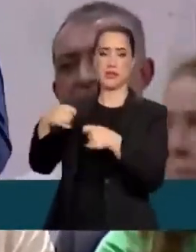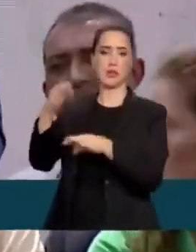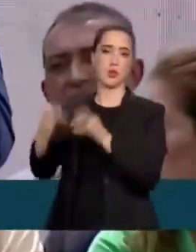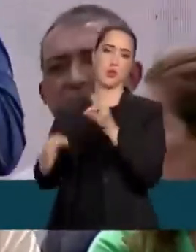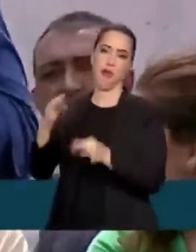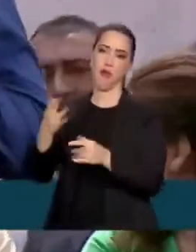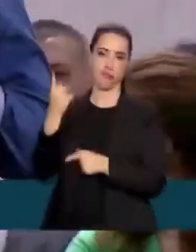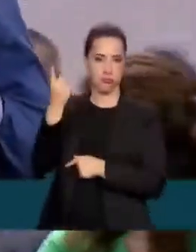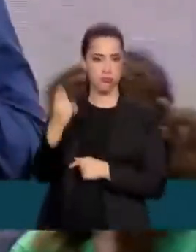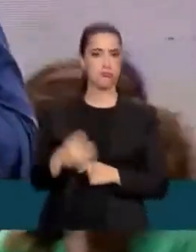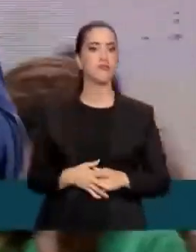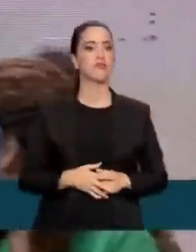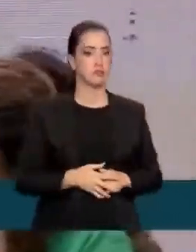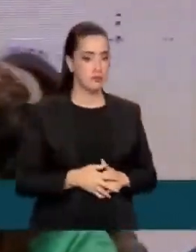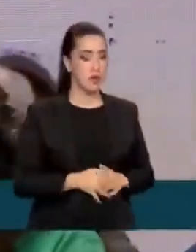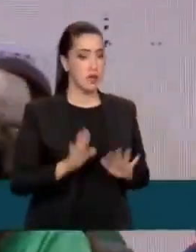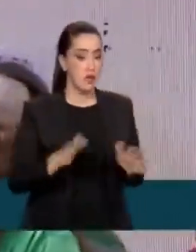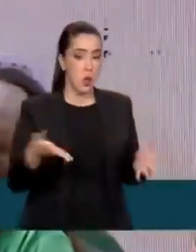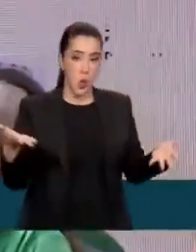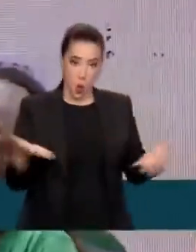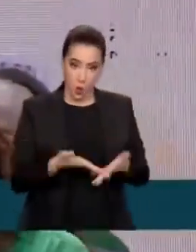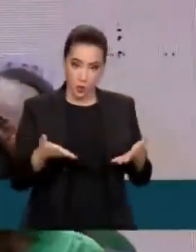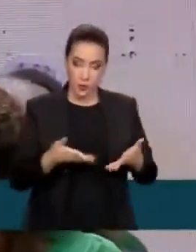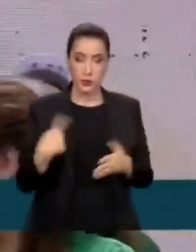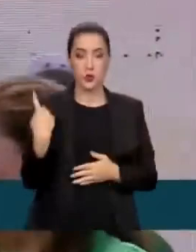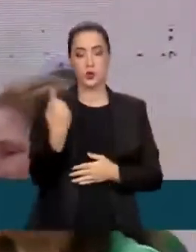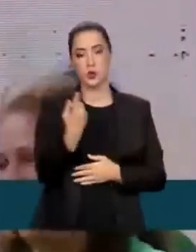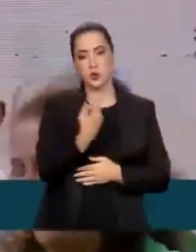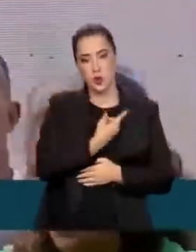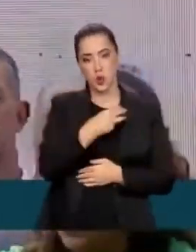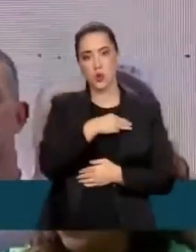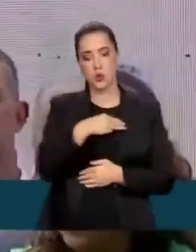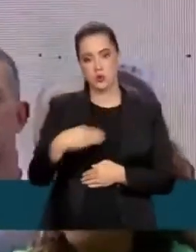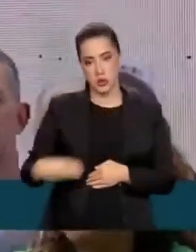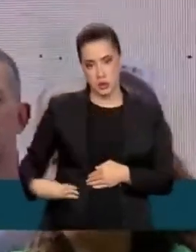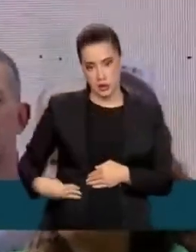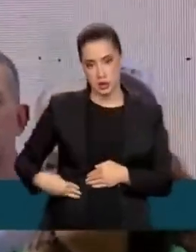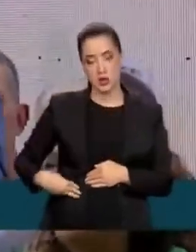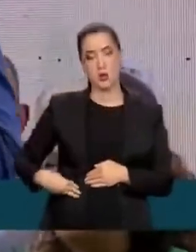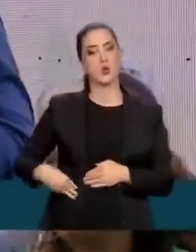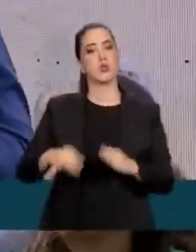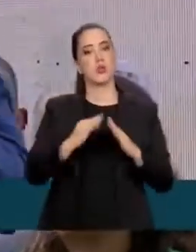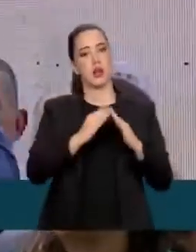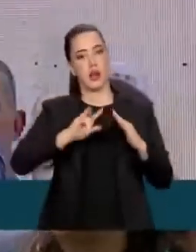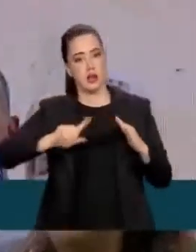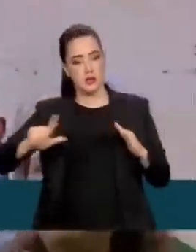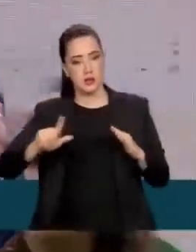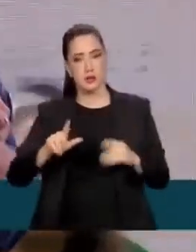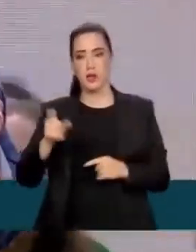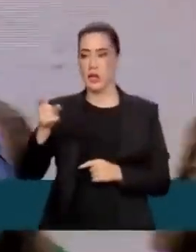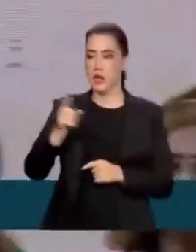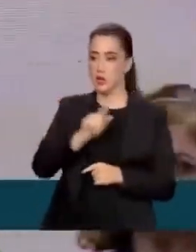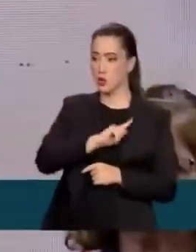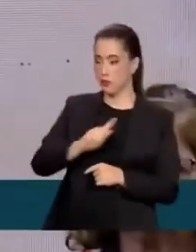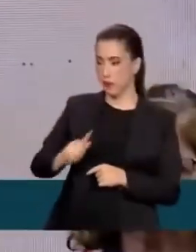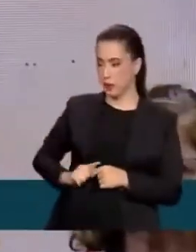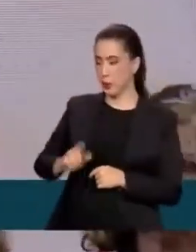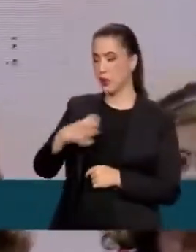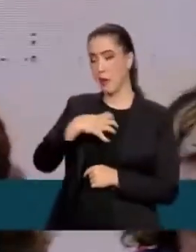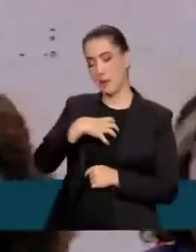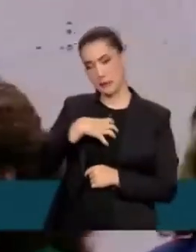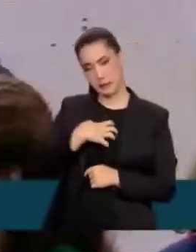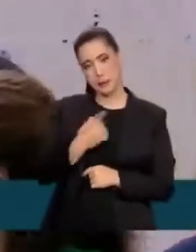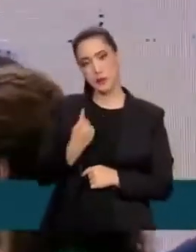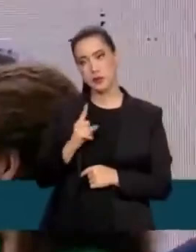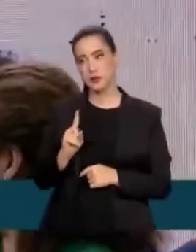Então, hoje, o nosso ministro-chefe da Casa Civil, o nosso ex-governador da Bahia,